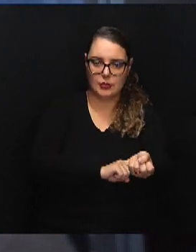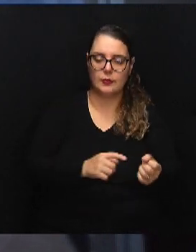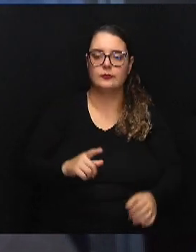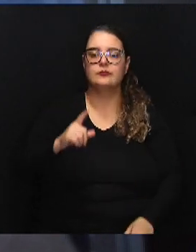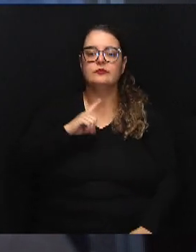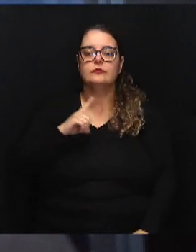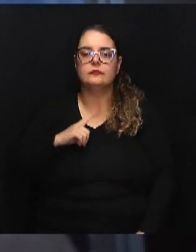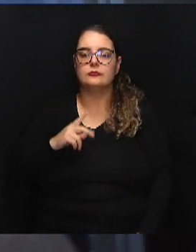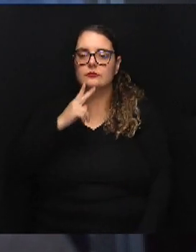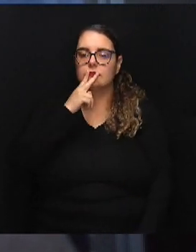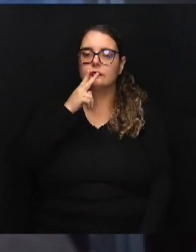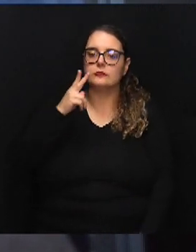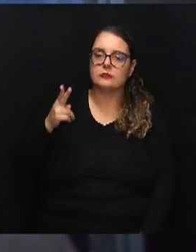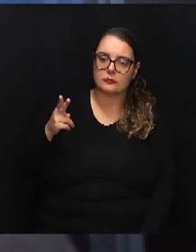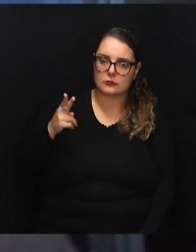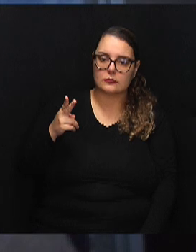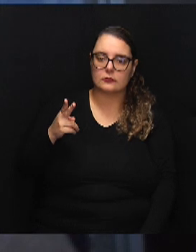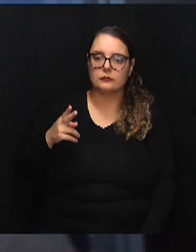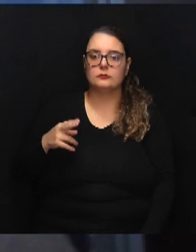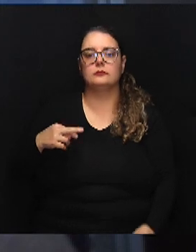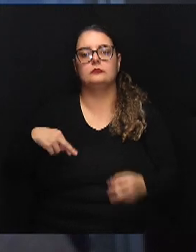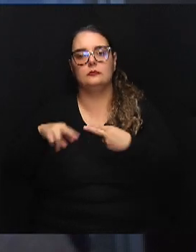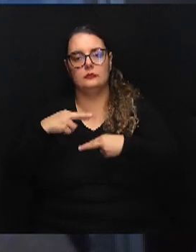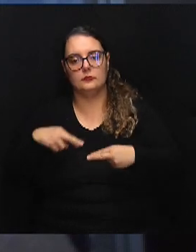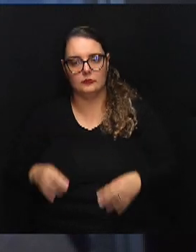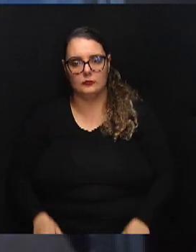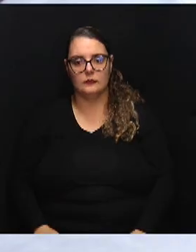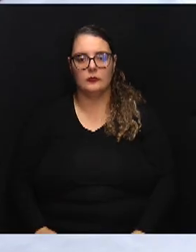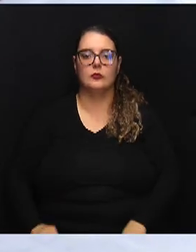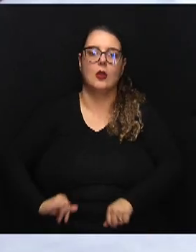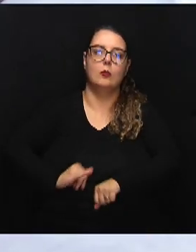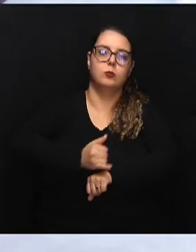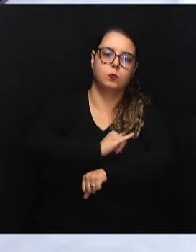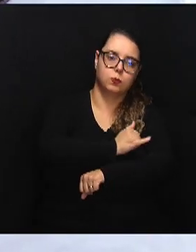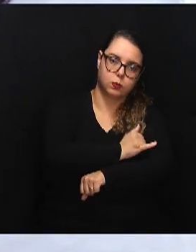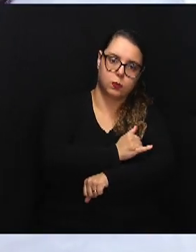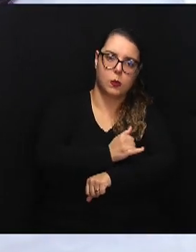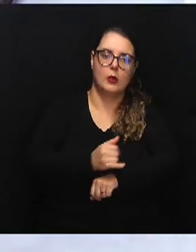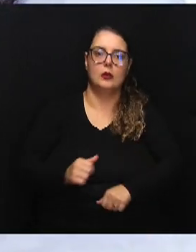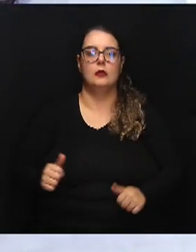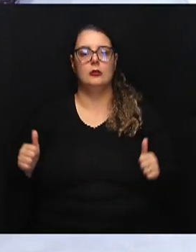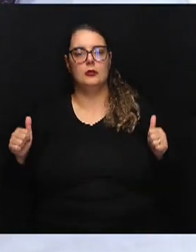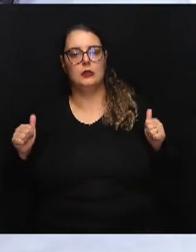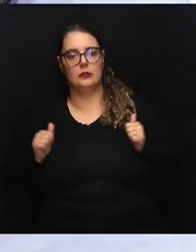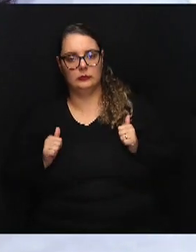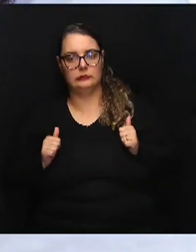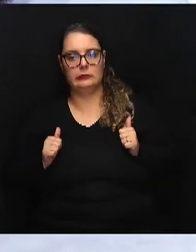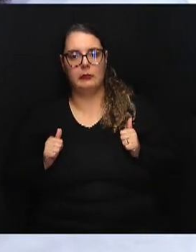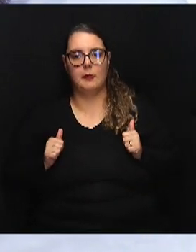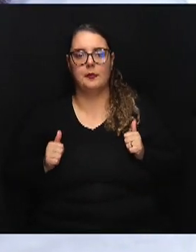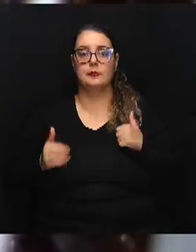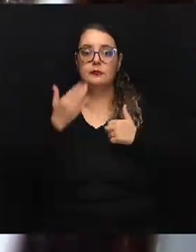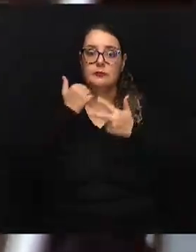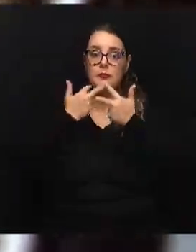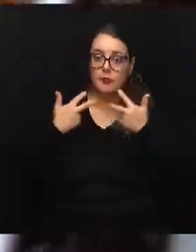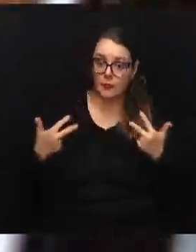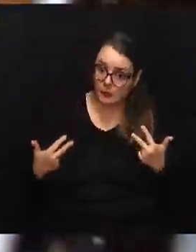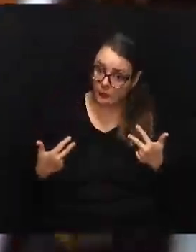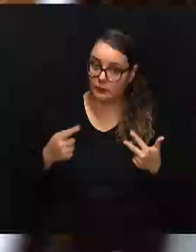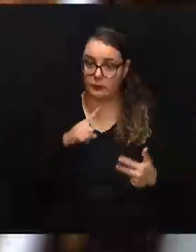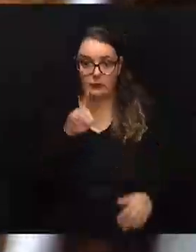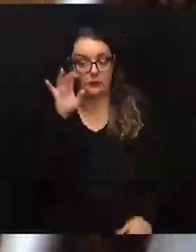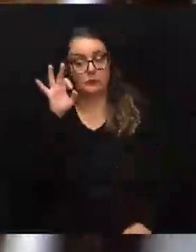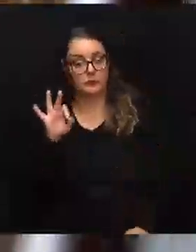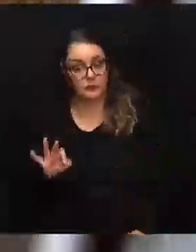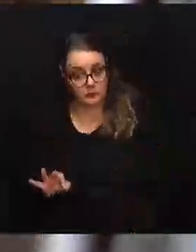o tabagismo relacionado, a obesidade, o sedentarismo, a alimentação